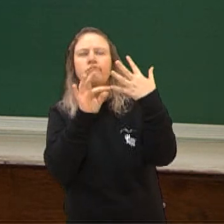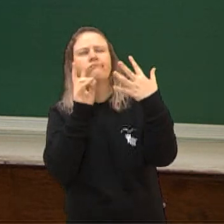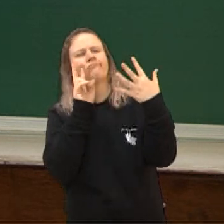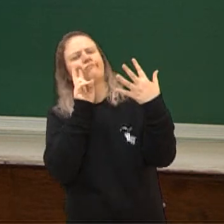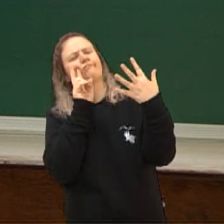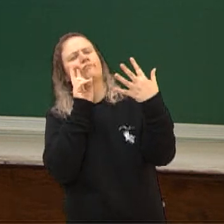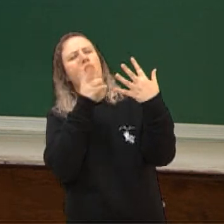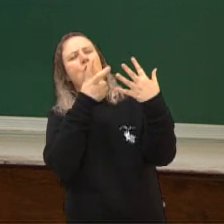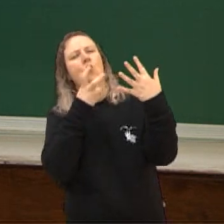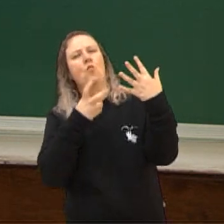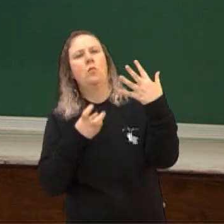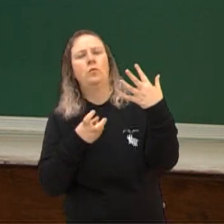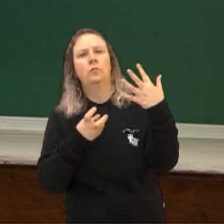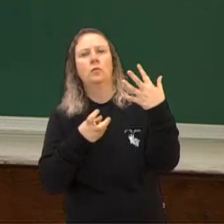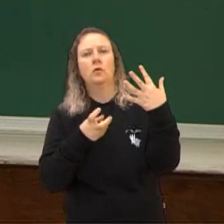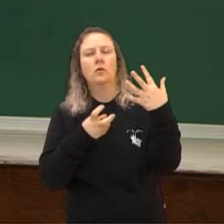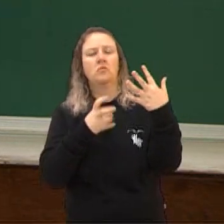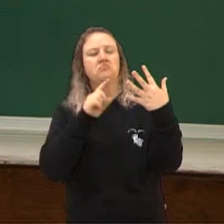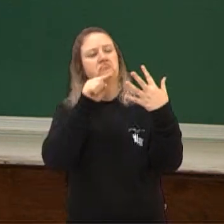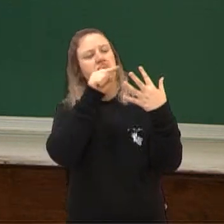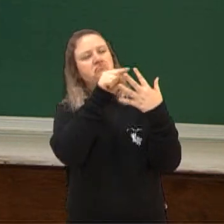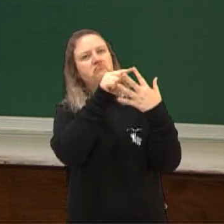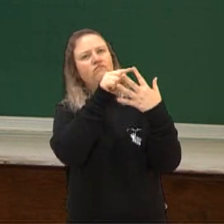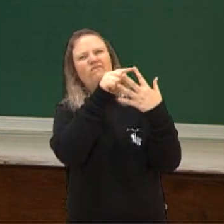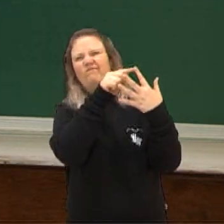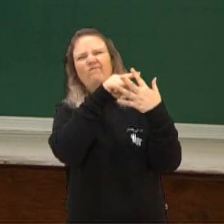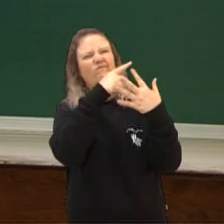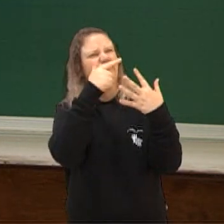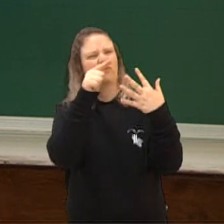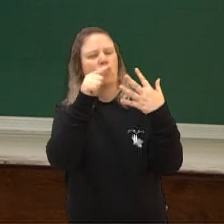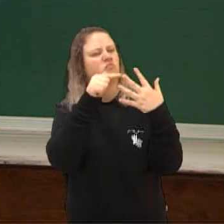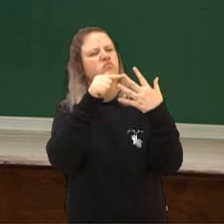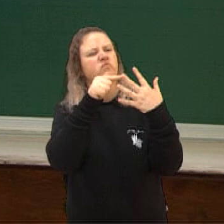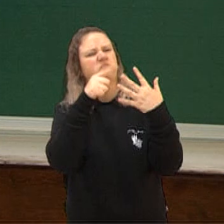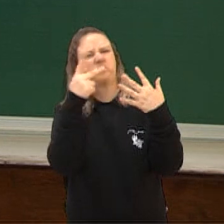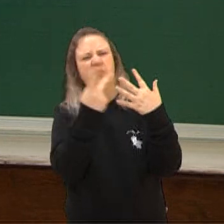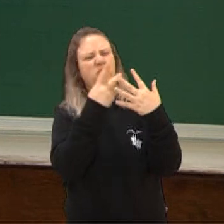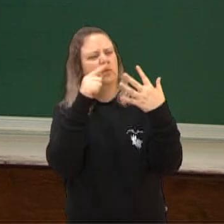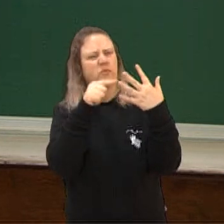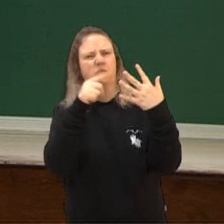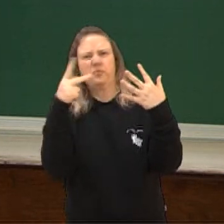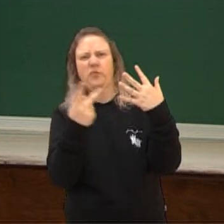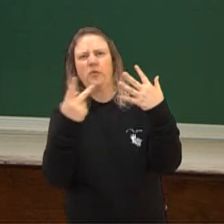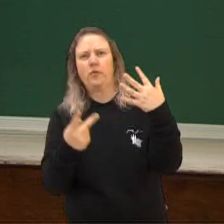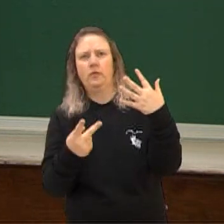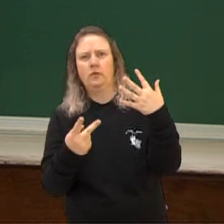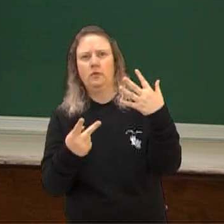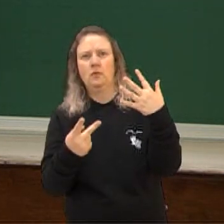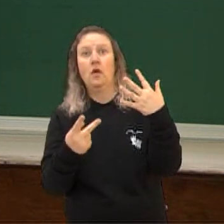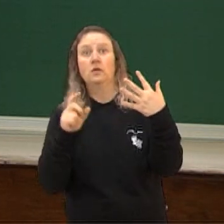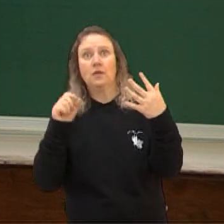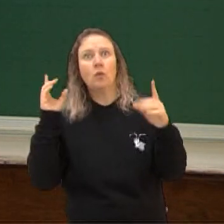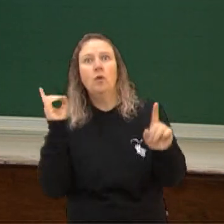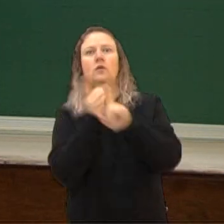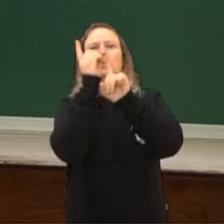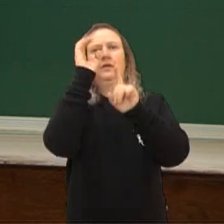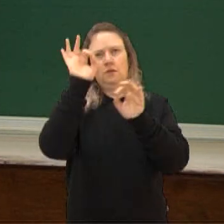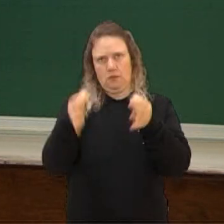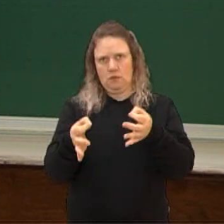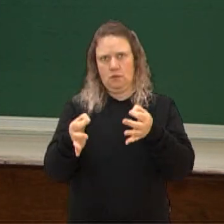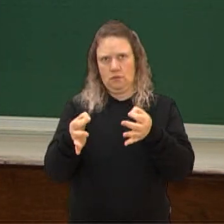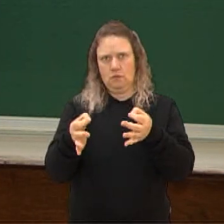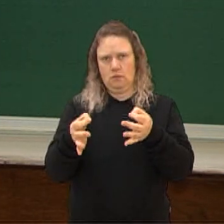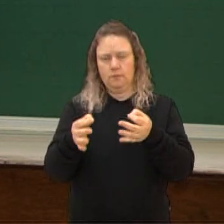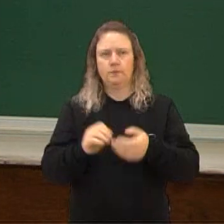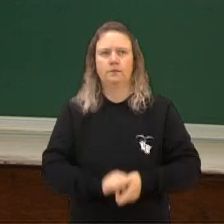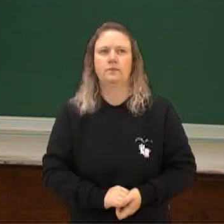deduzindo aquelas que você deve eliminar. Nesse caso aqui, gente, olha, todas as unidades de